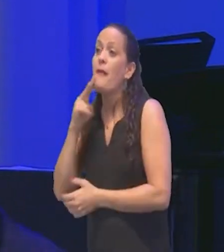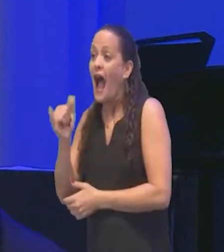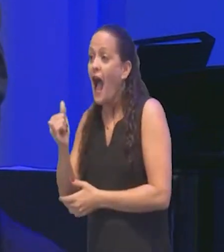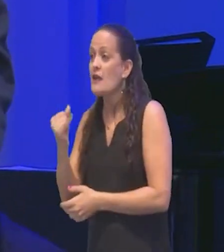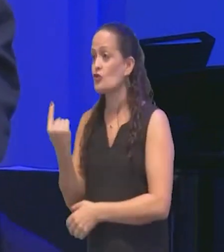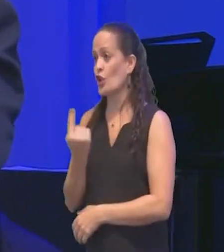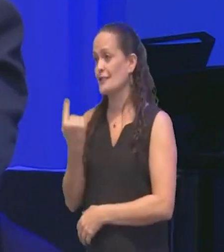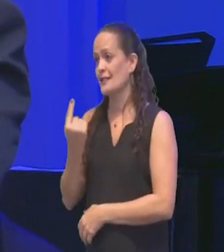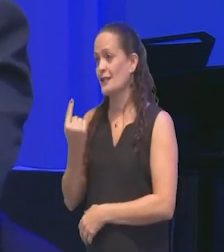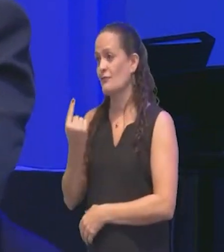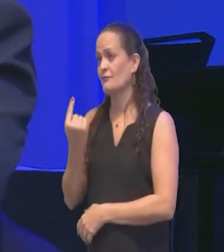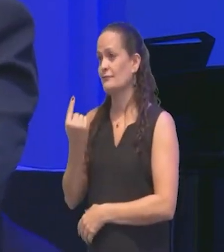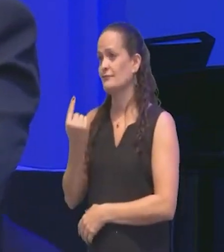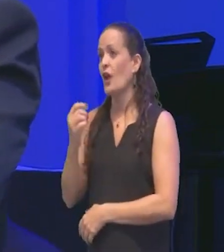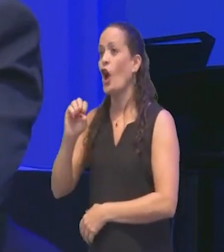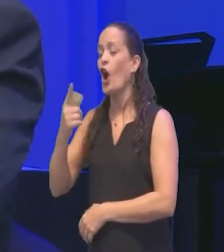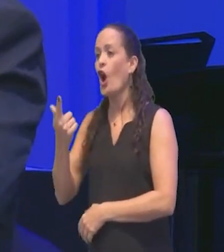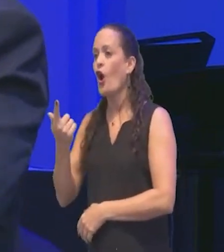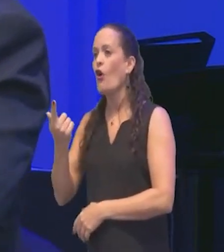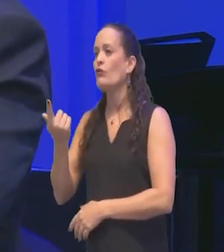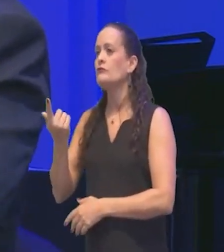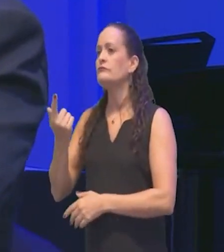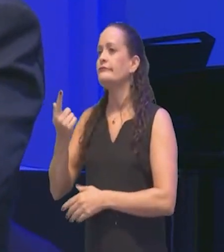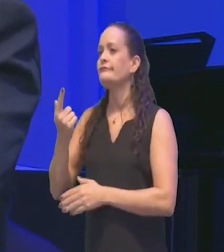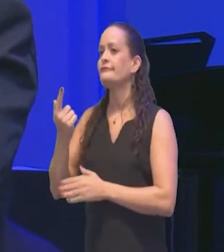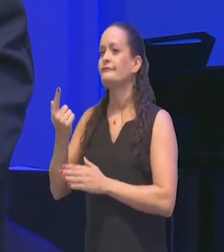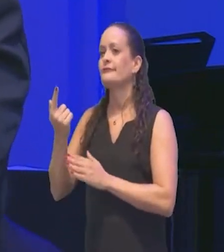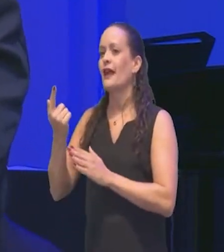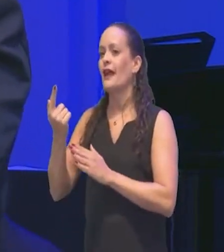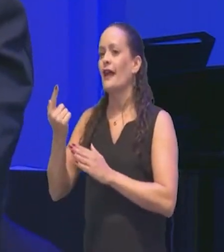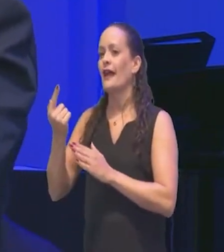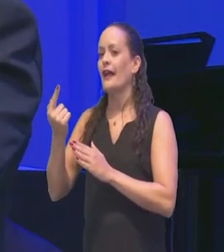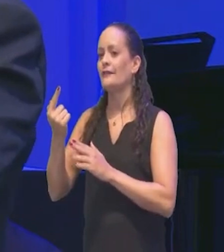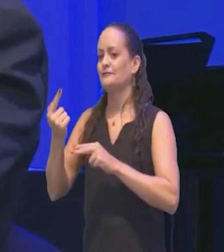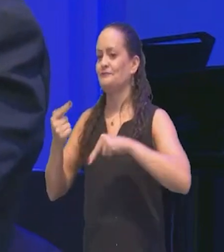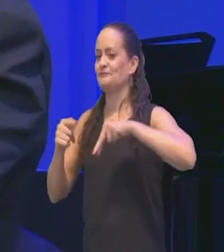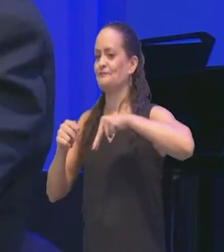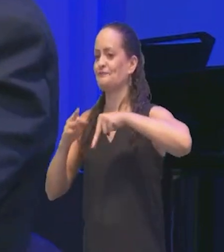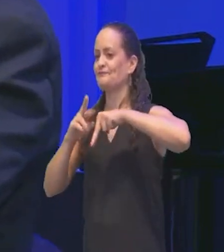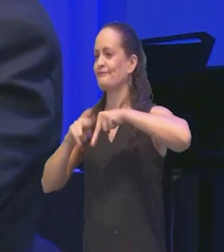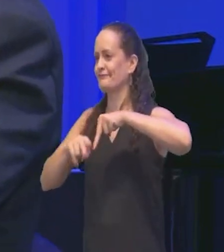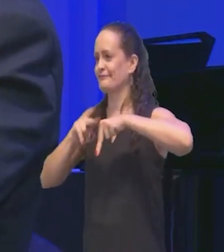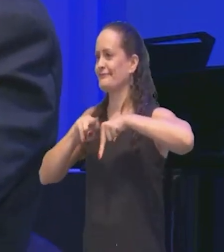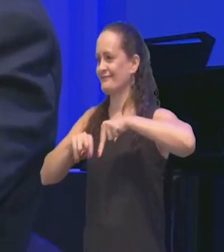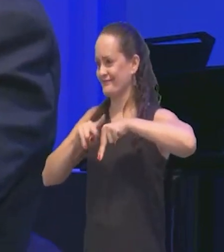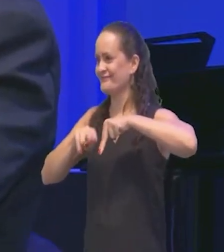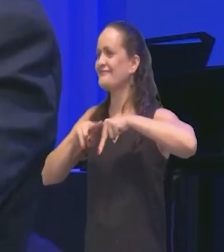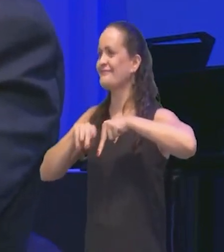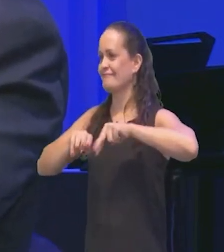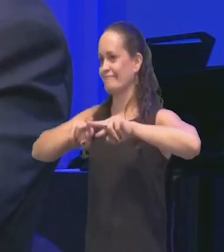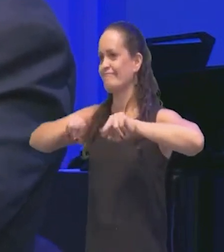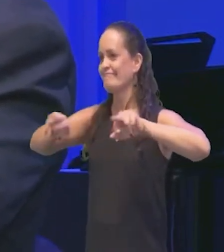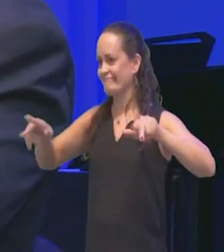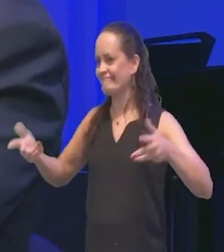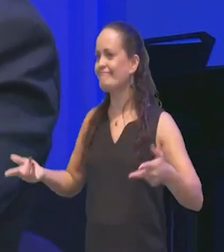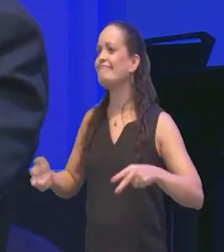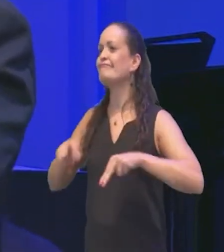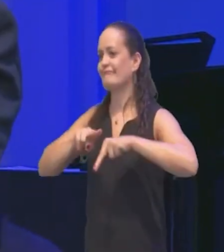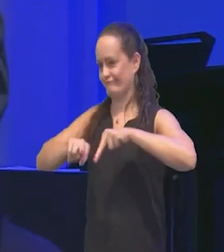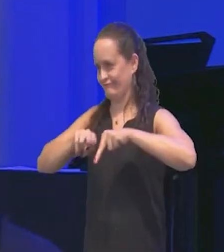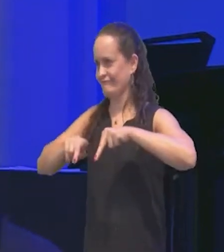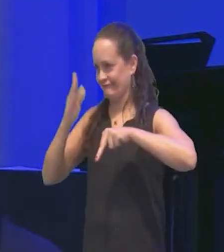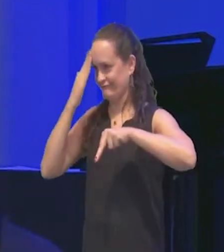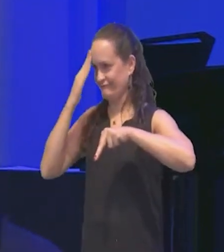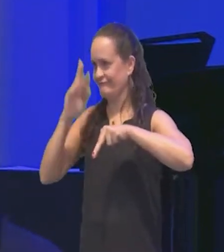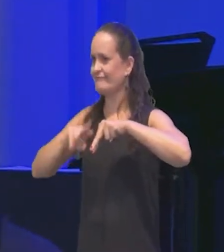família homossexual e a família nuclear formada de pai, mães e filhos, mas não segundo os